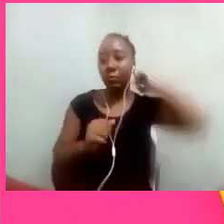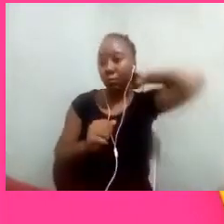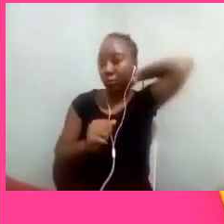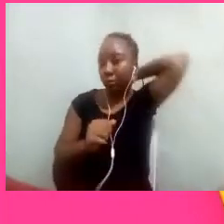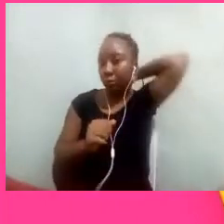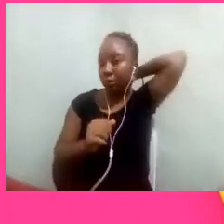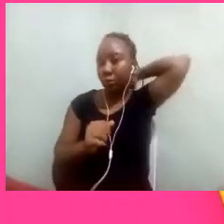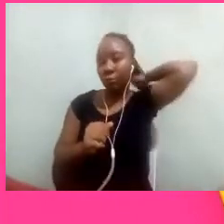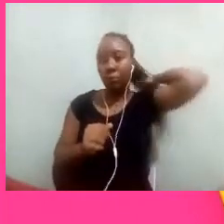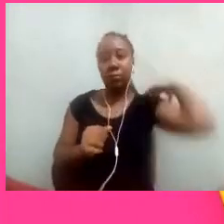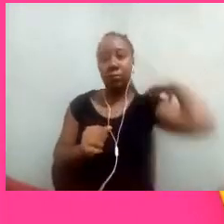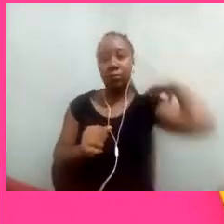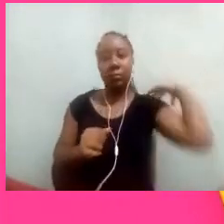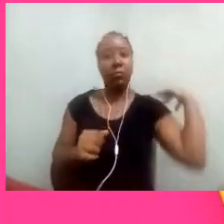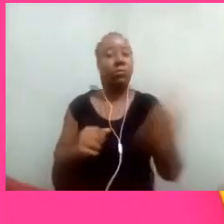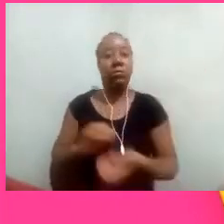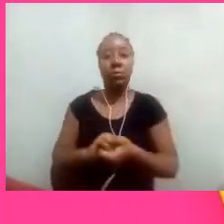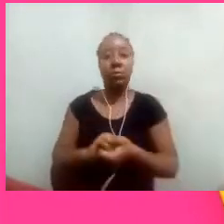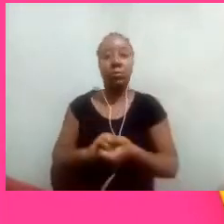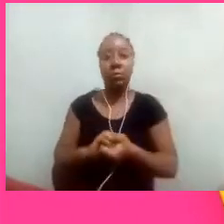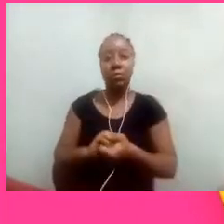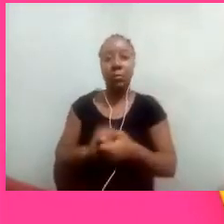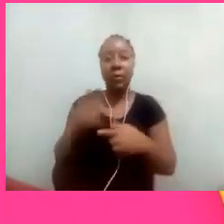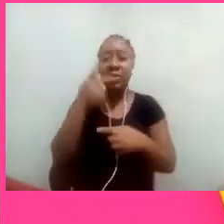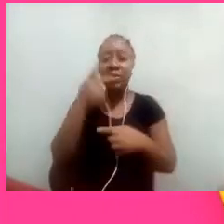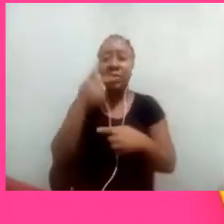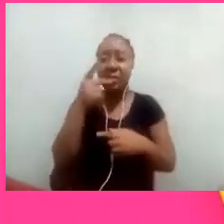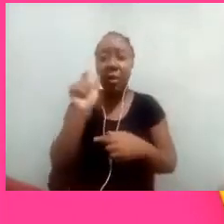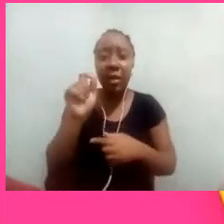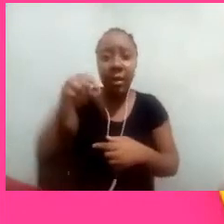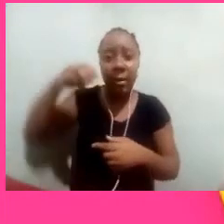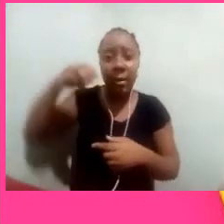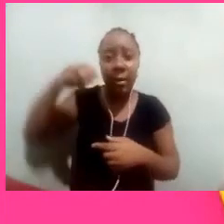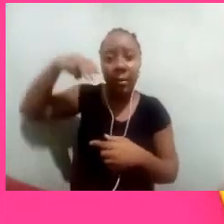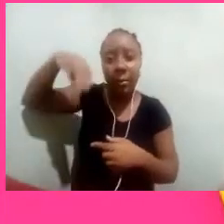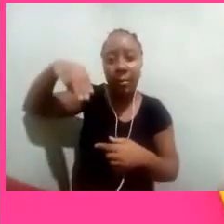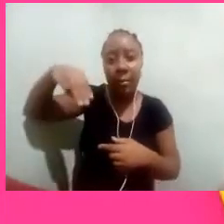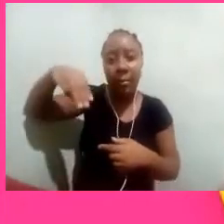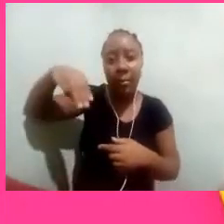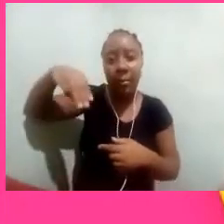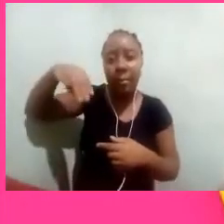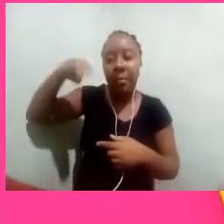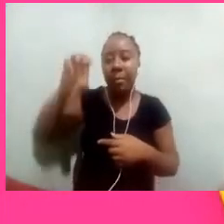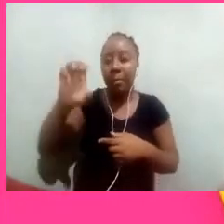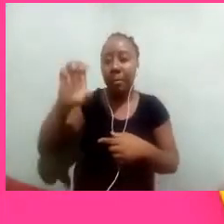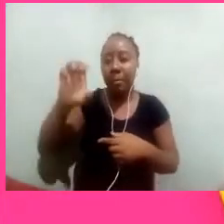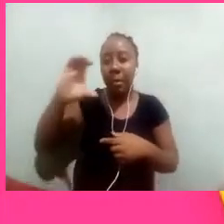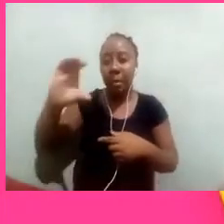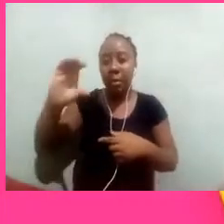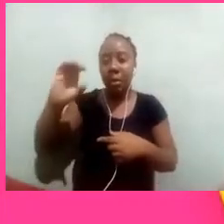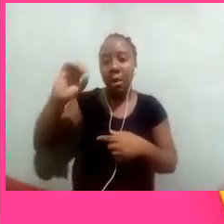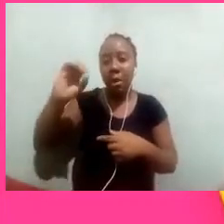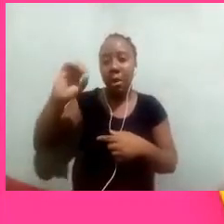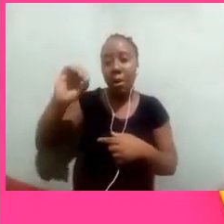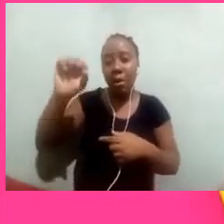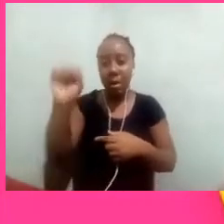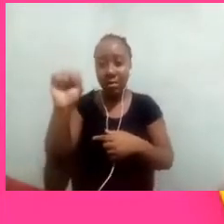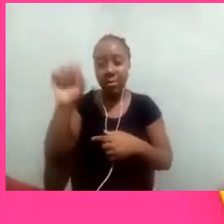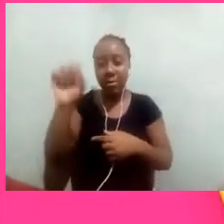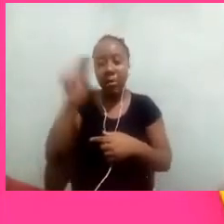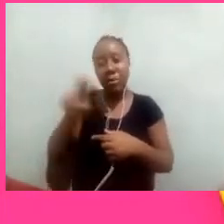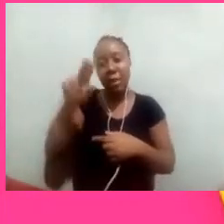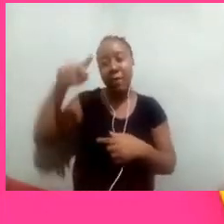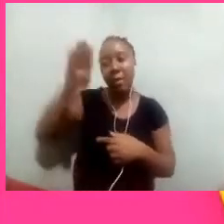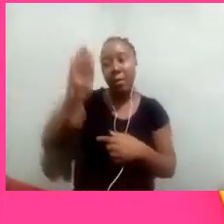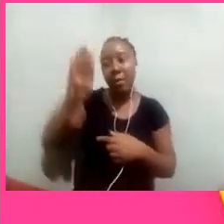No caso, você fala para macOS eu recomendo o Blender. Eu usava o Blender no